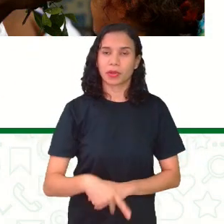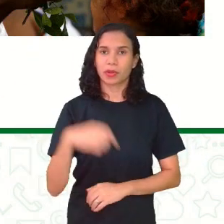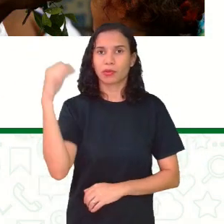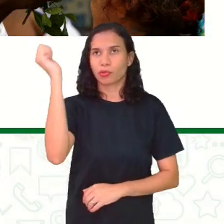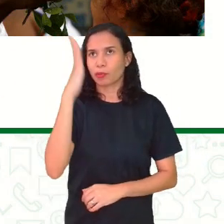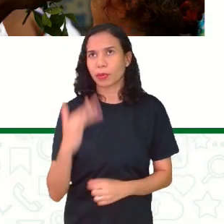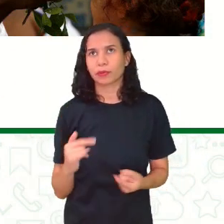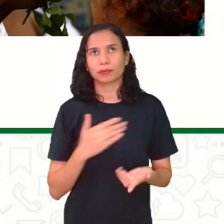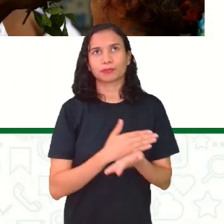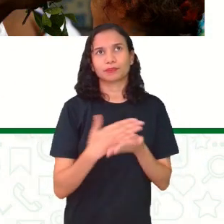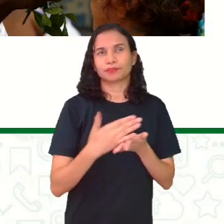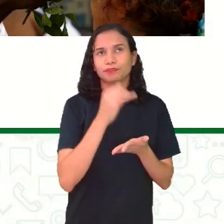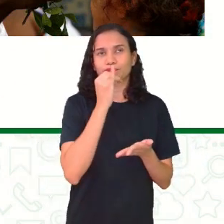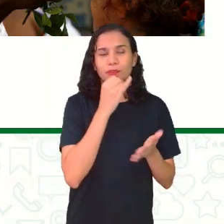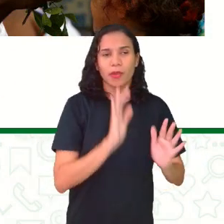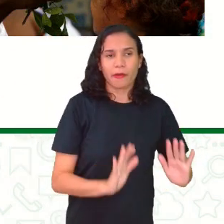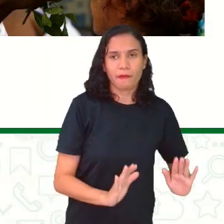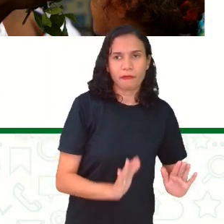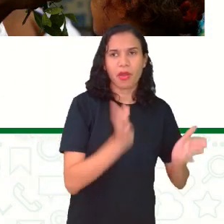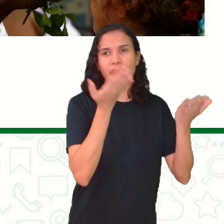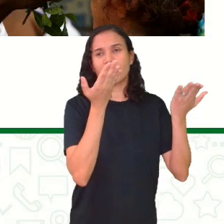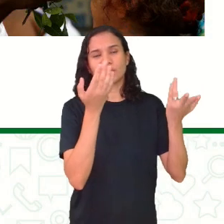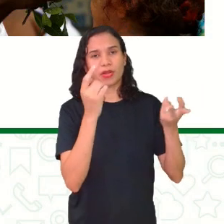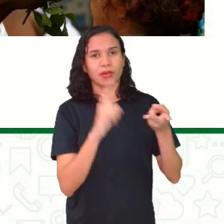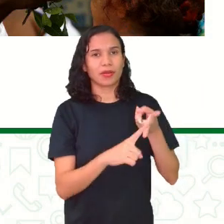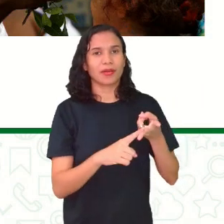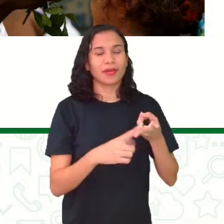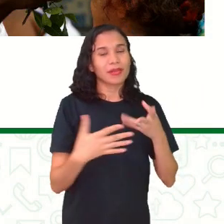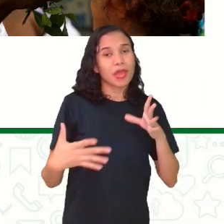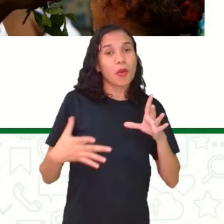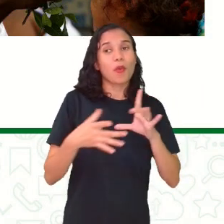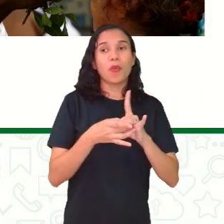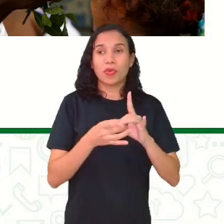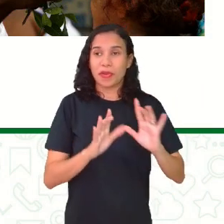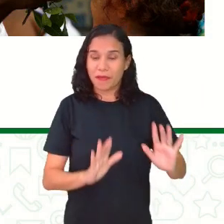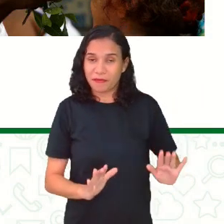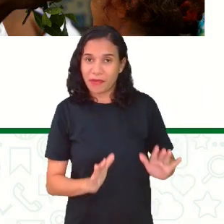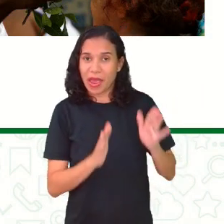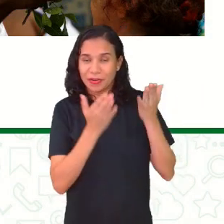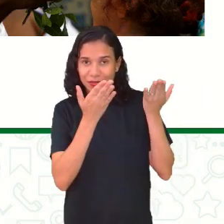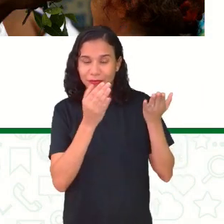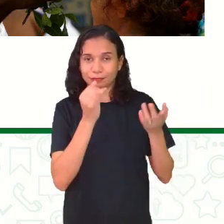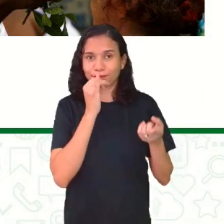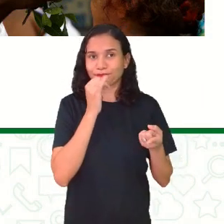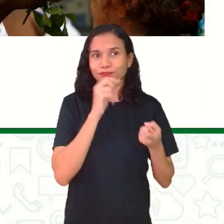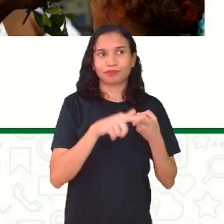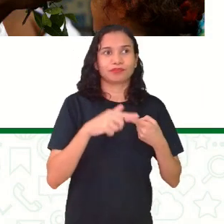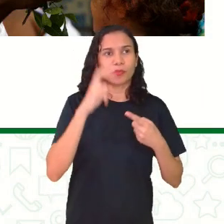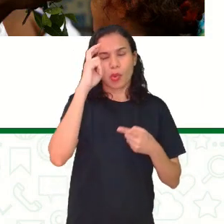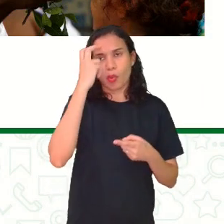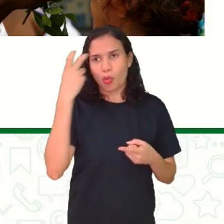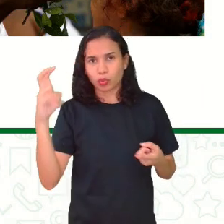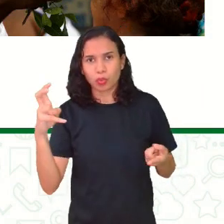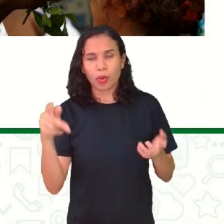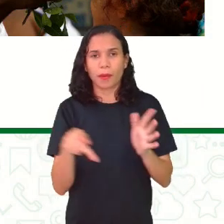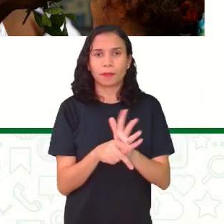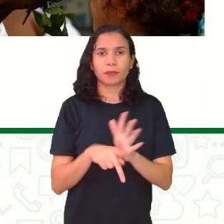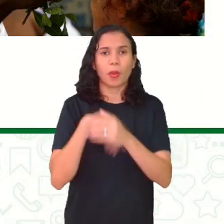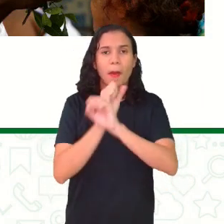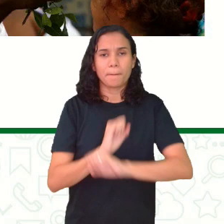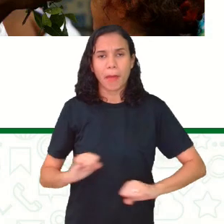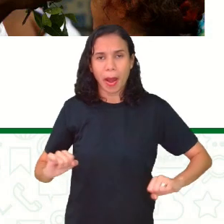desde festas, como que faz parte dessas festas, né? manifestações culturais como o